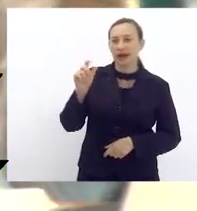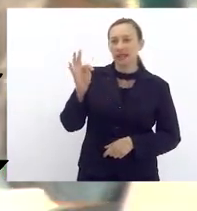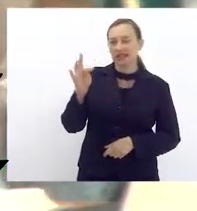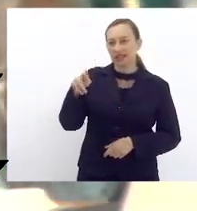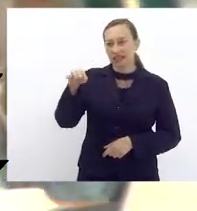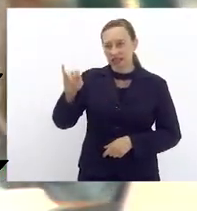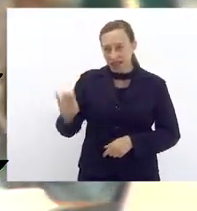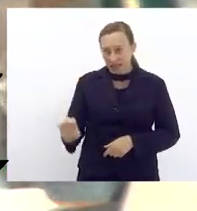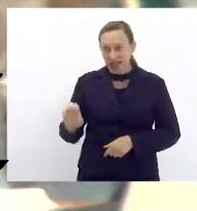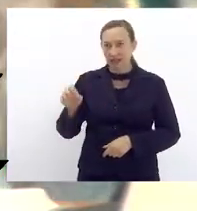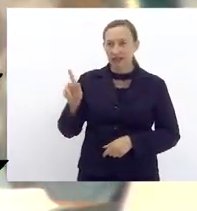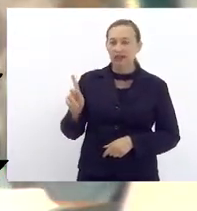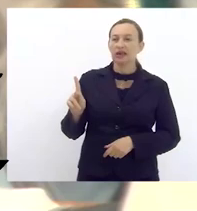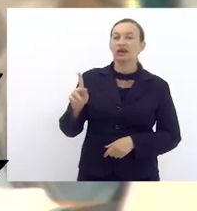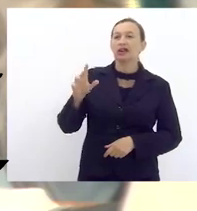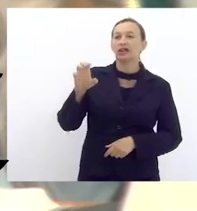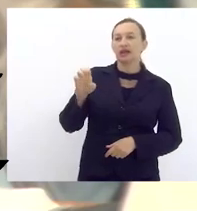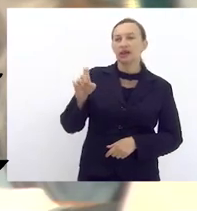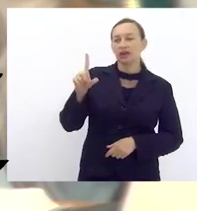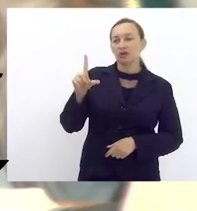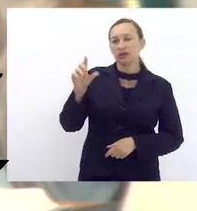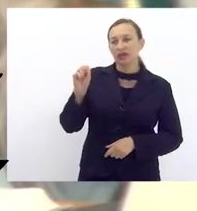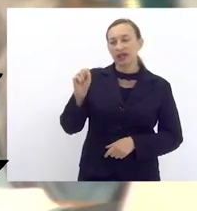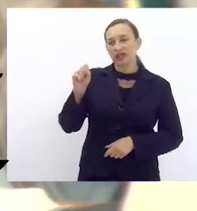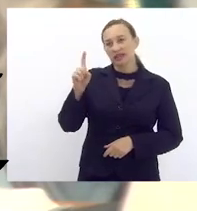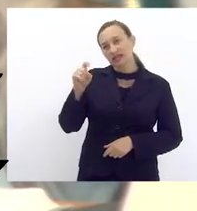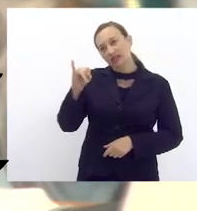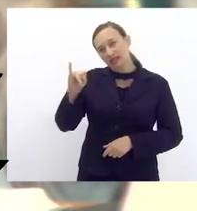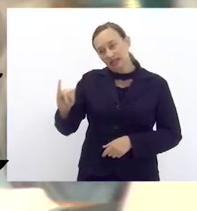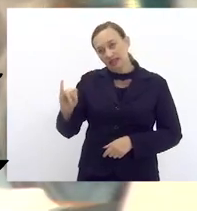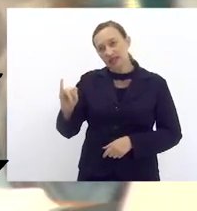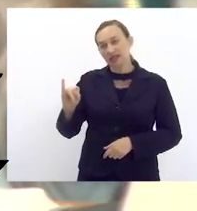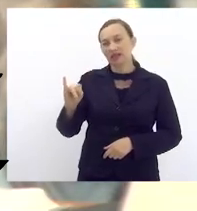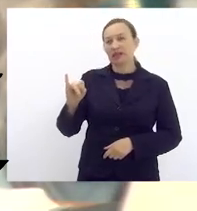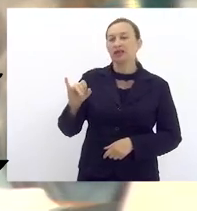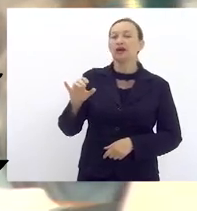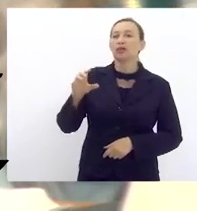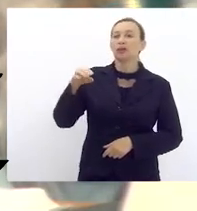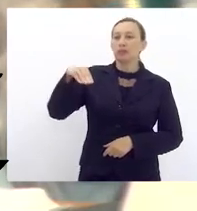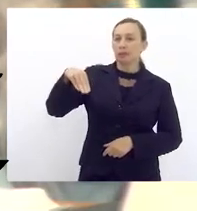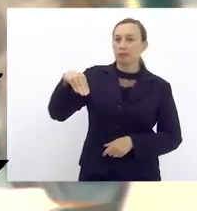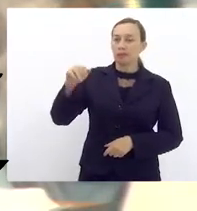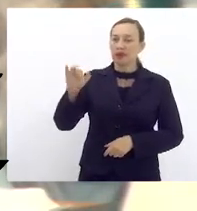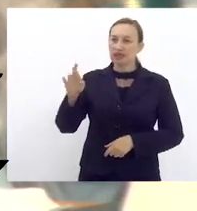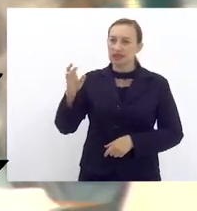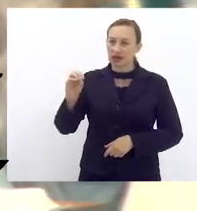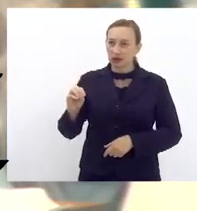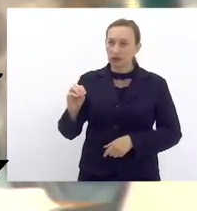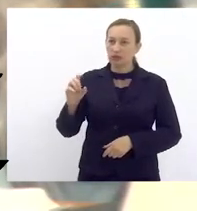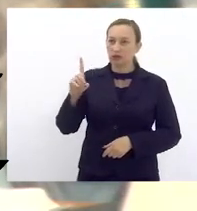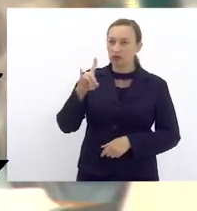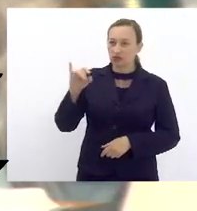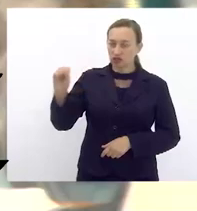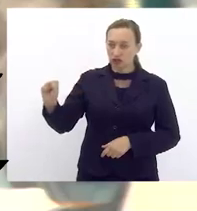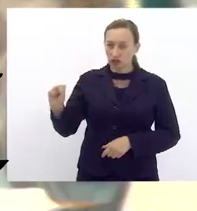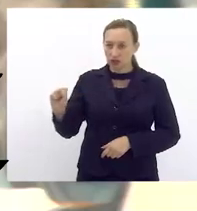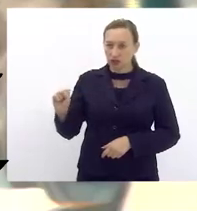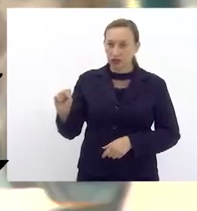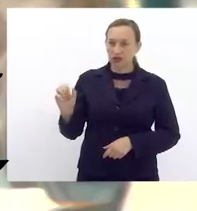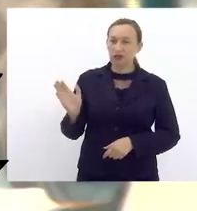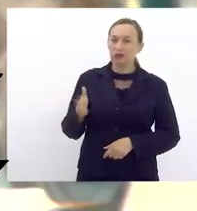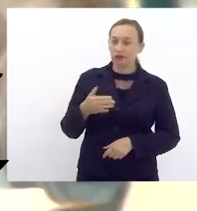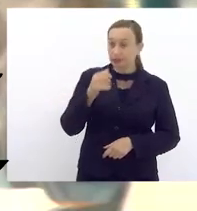eudaci Reis o Marcelo Dias que tá aí Marcelo Dias tá tá